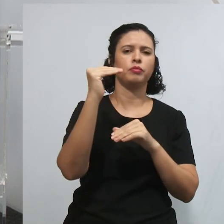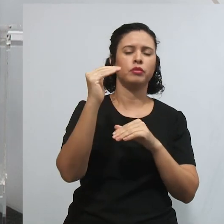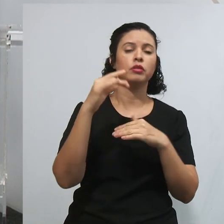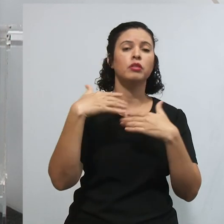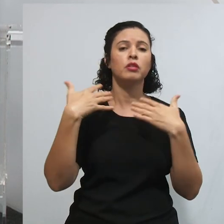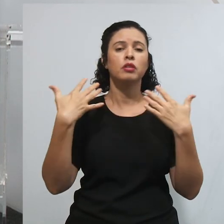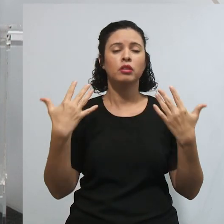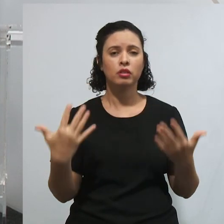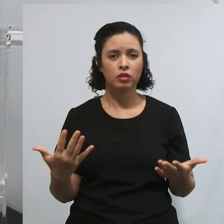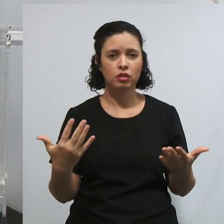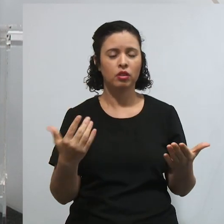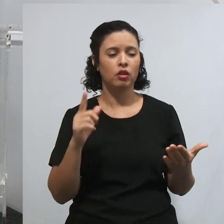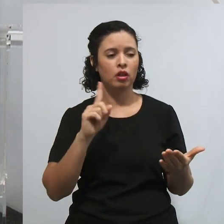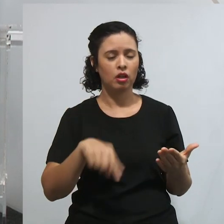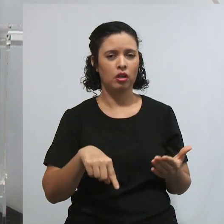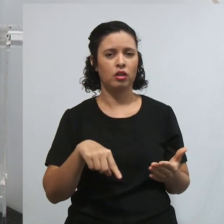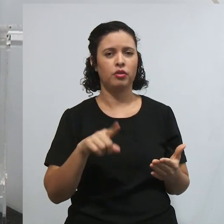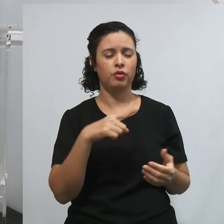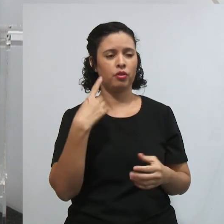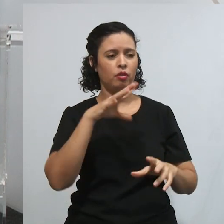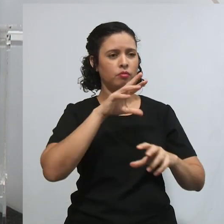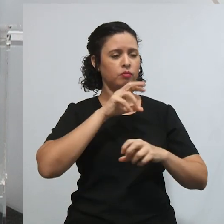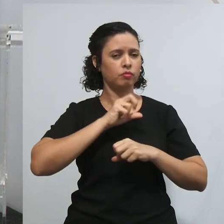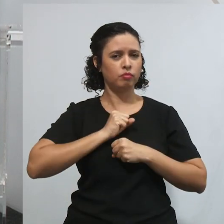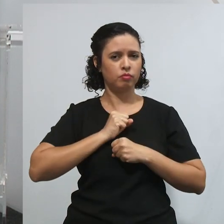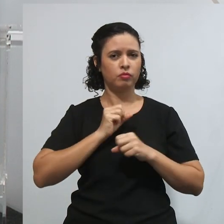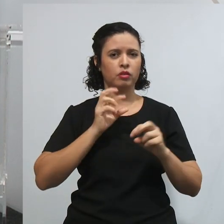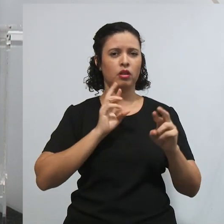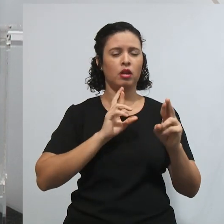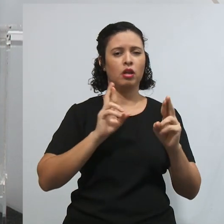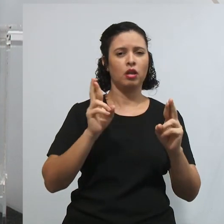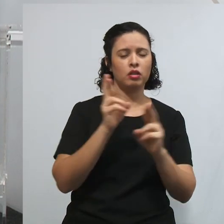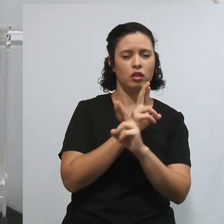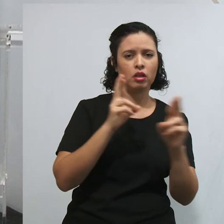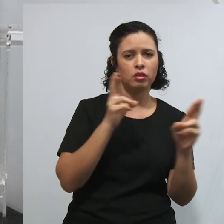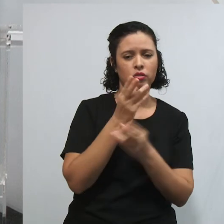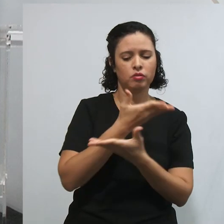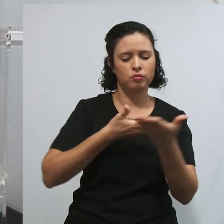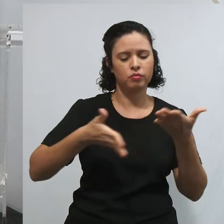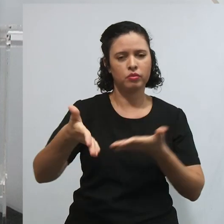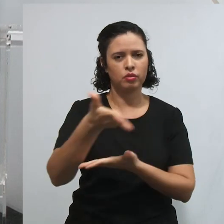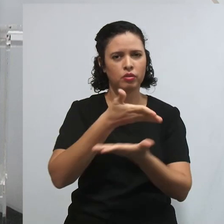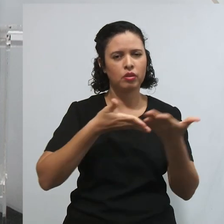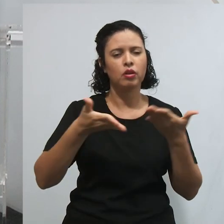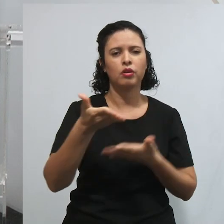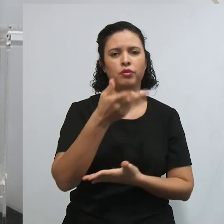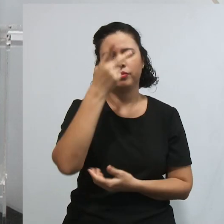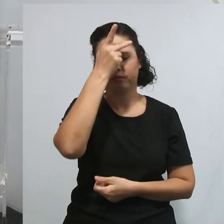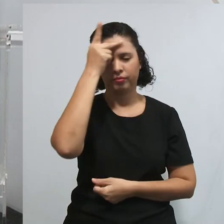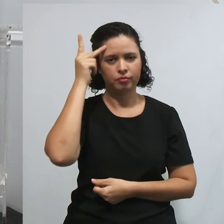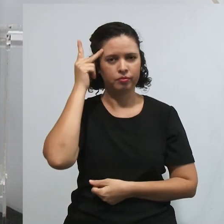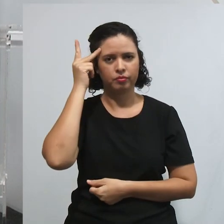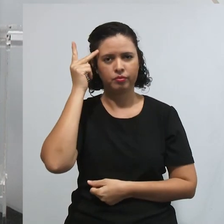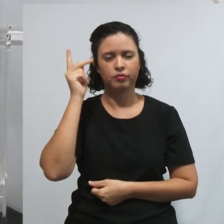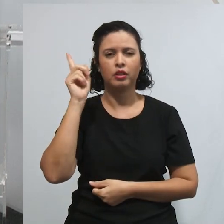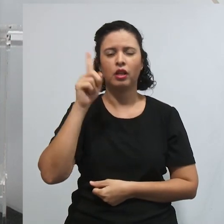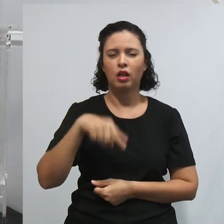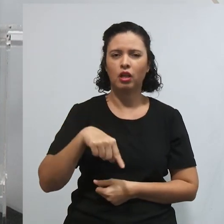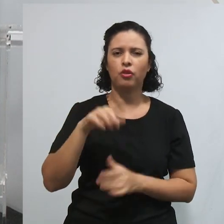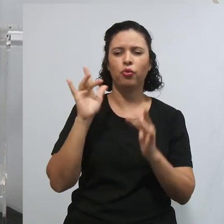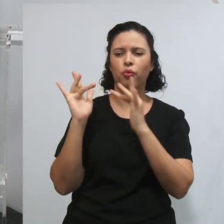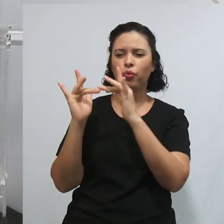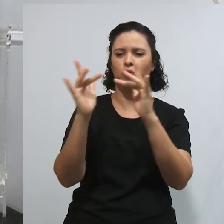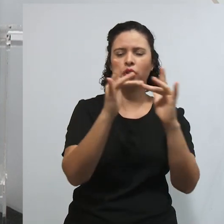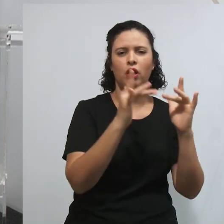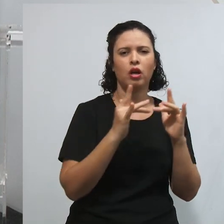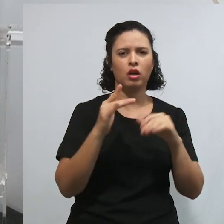funções psíquicas superiores, a gente se apropria dela nas interações, nas trocas com os outros sujeitos, ou seja, na